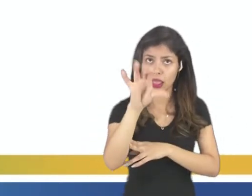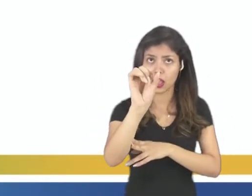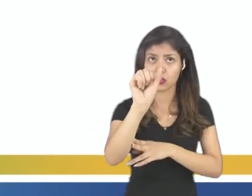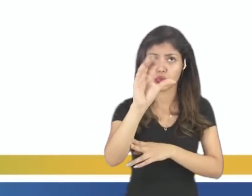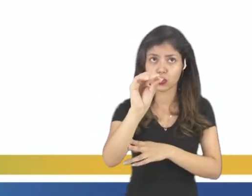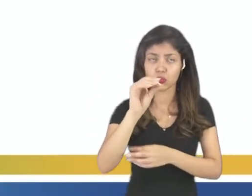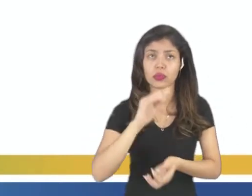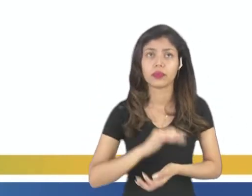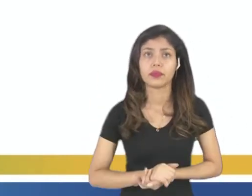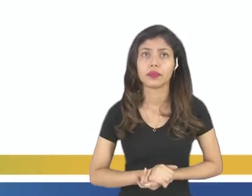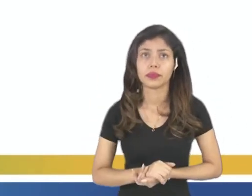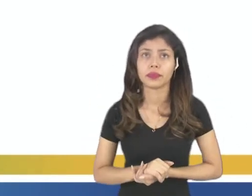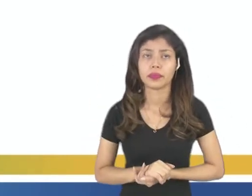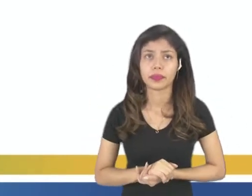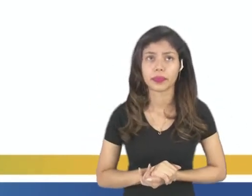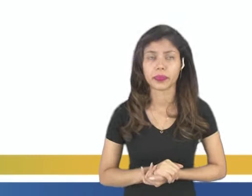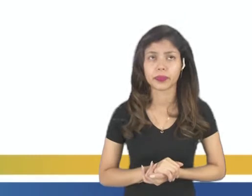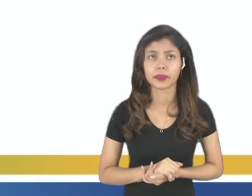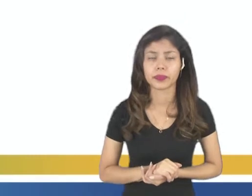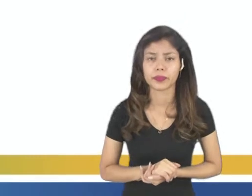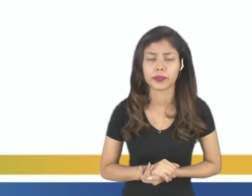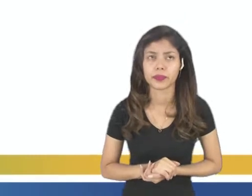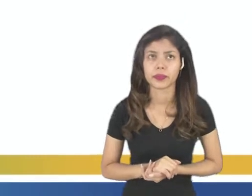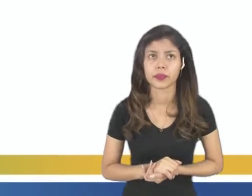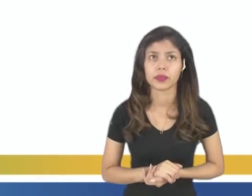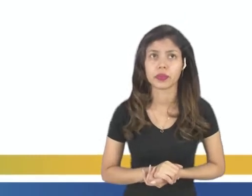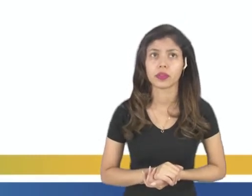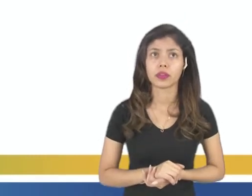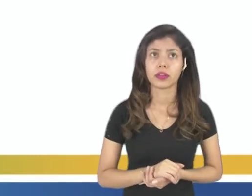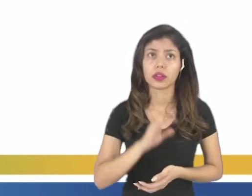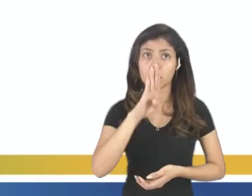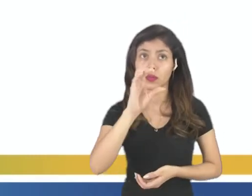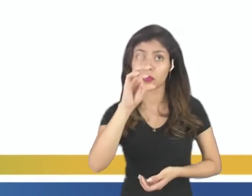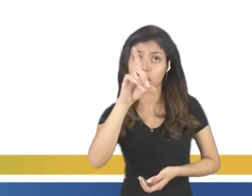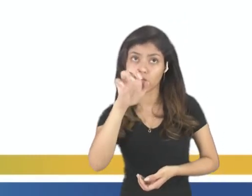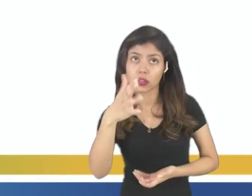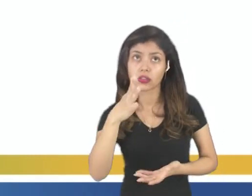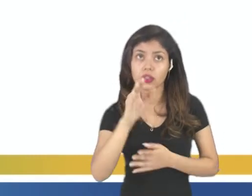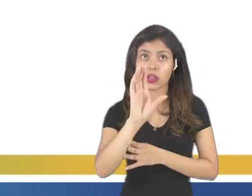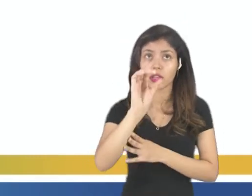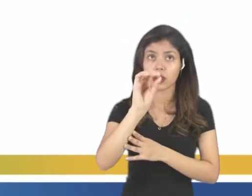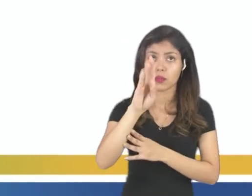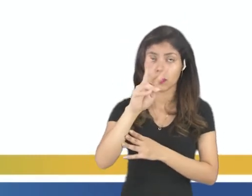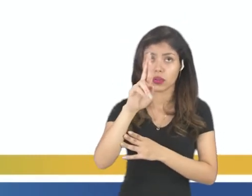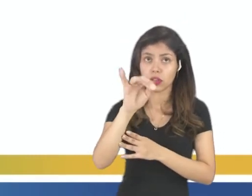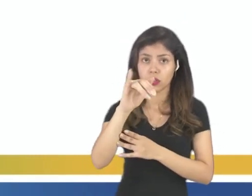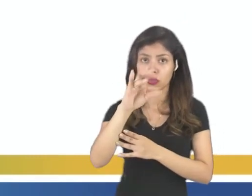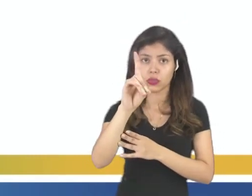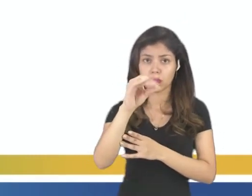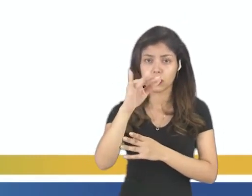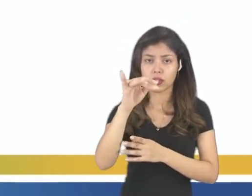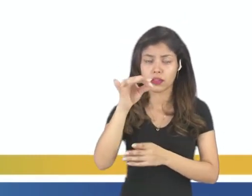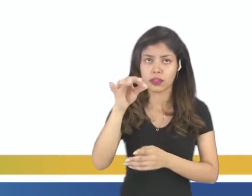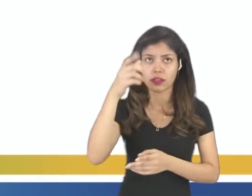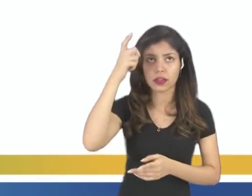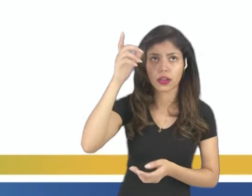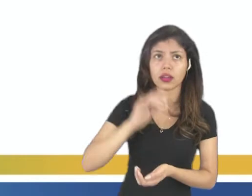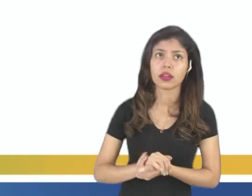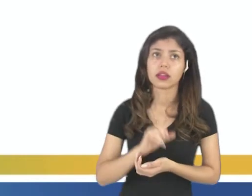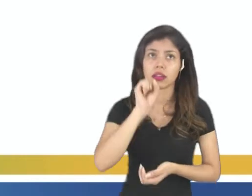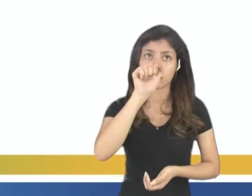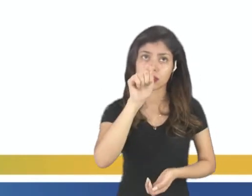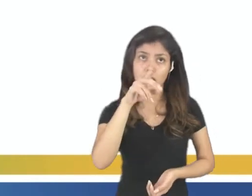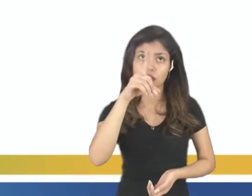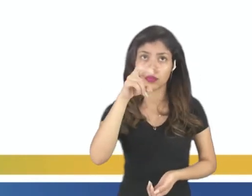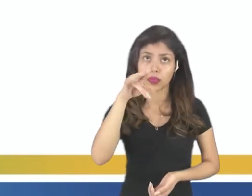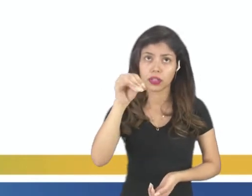do Parnaso, né? Música do Parnaso. E aí, Bocage, Boca do Inferno, Sá de Miranda,